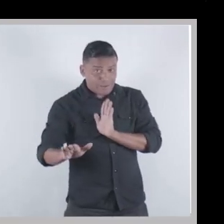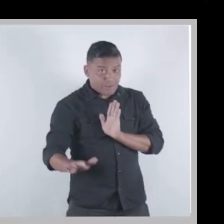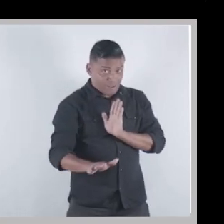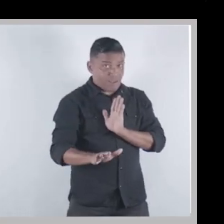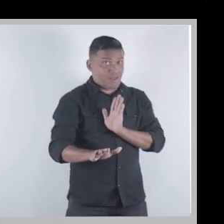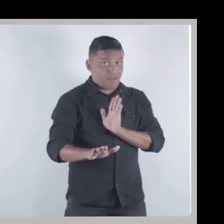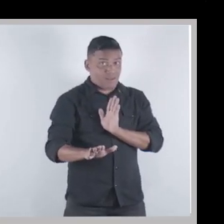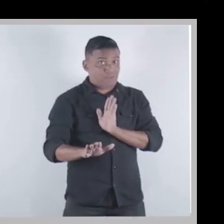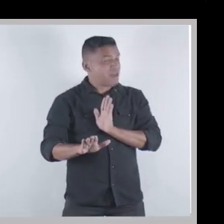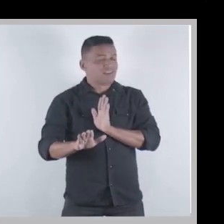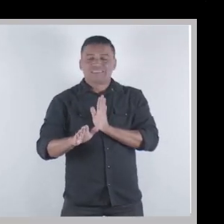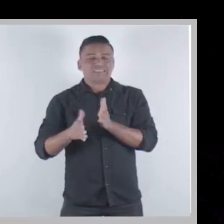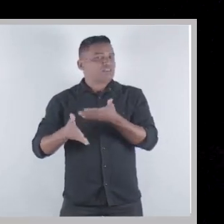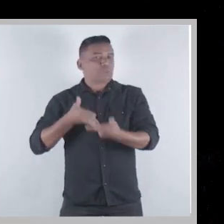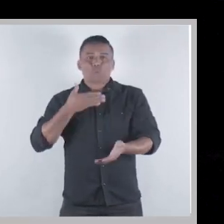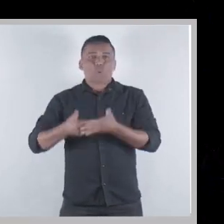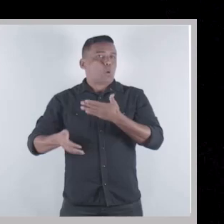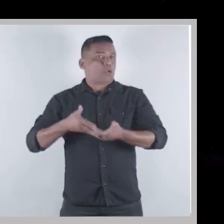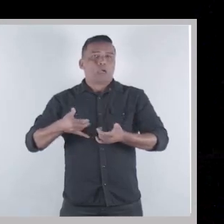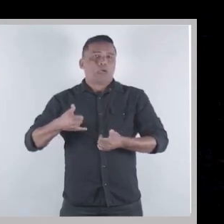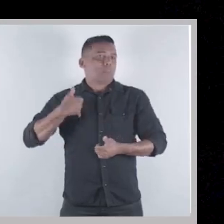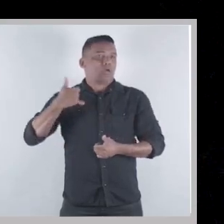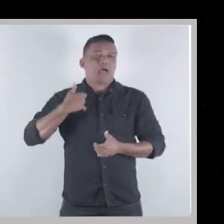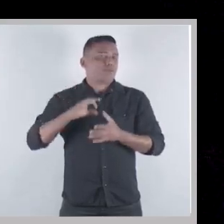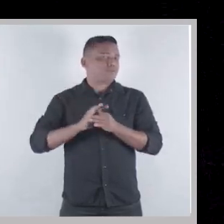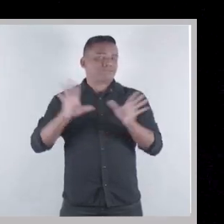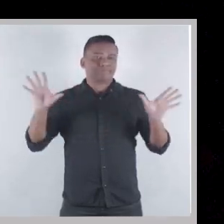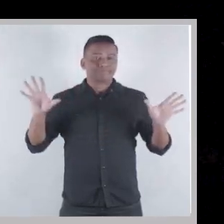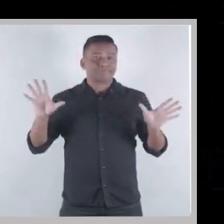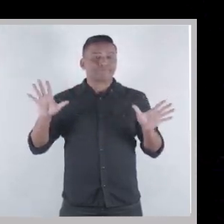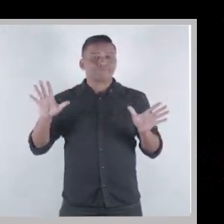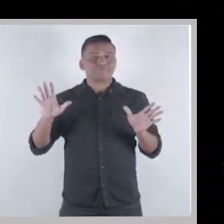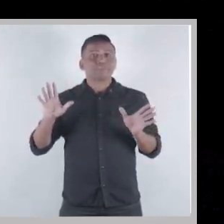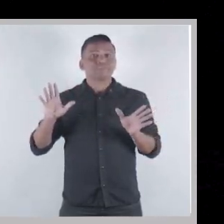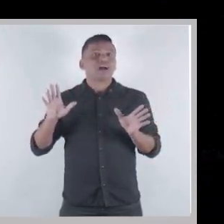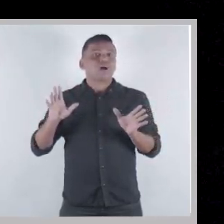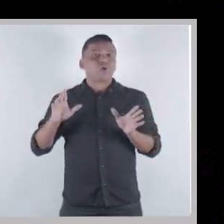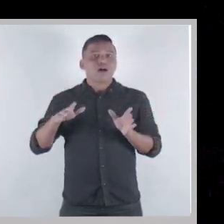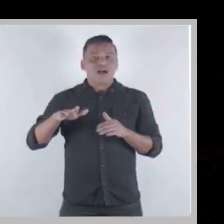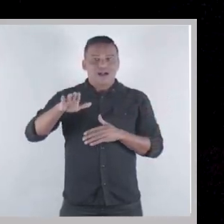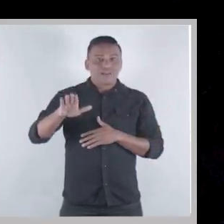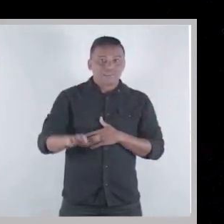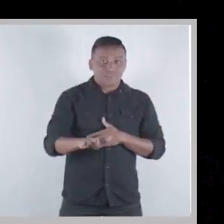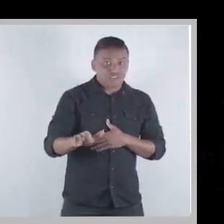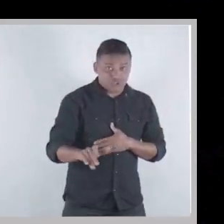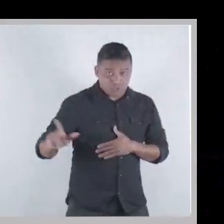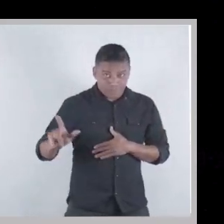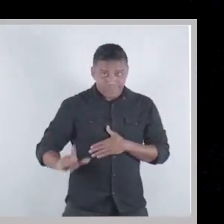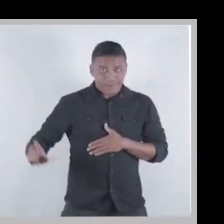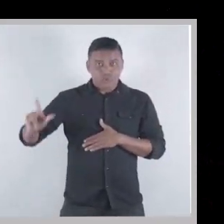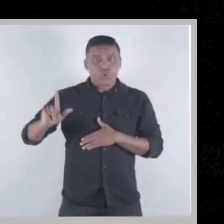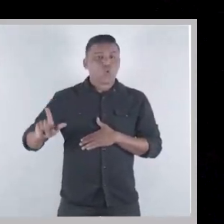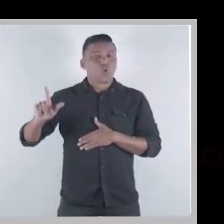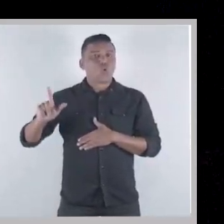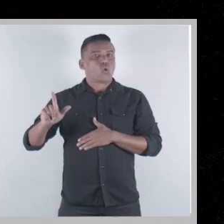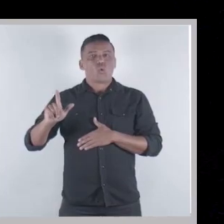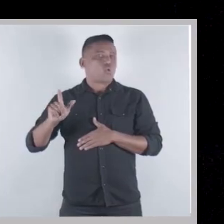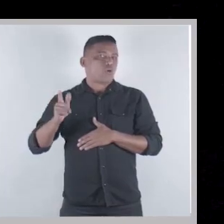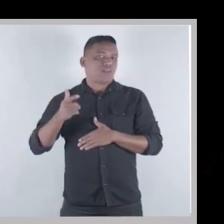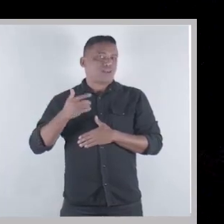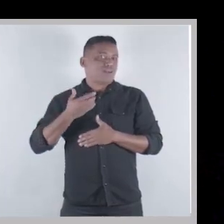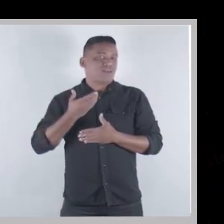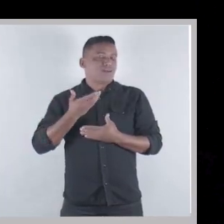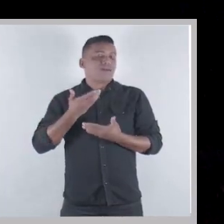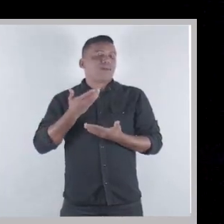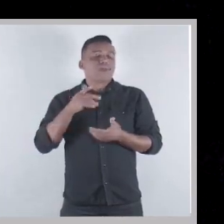um público de todas as idades. A minha trajetória na literatura infantil, ela se inicia durante o meu percurso acadêmico, porque eu